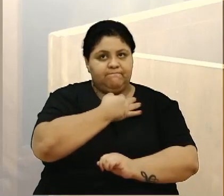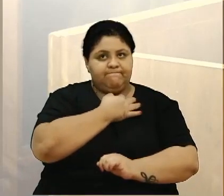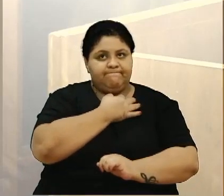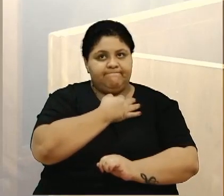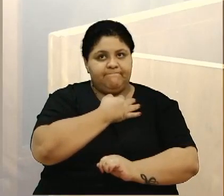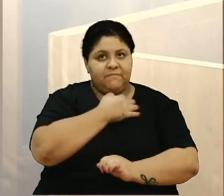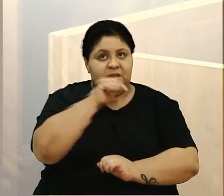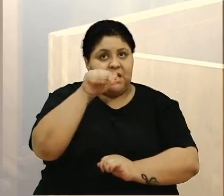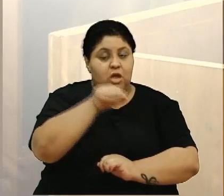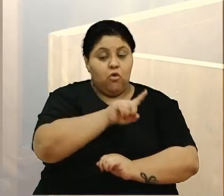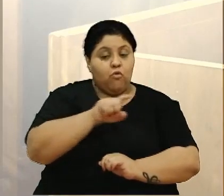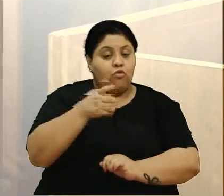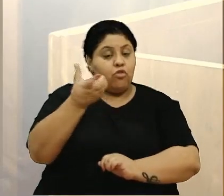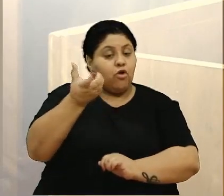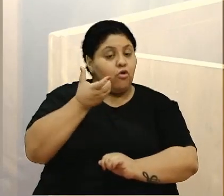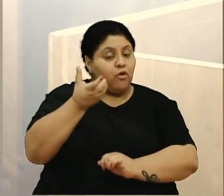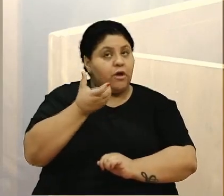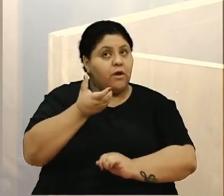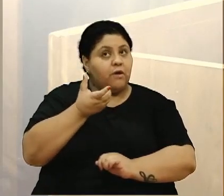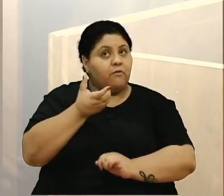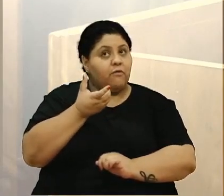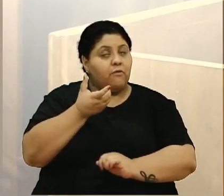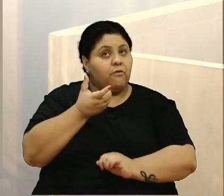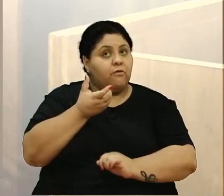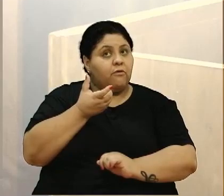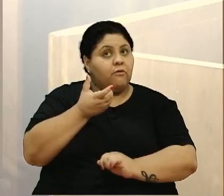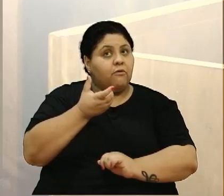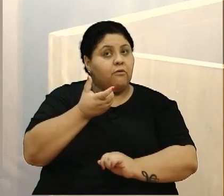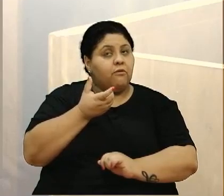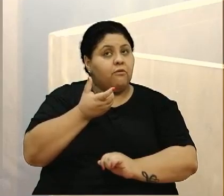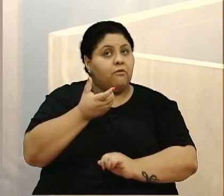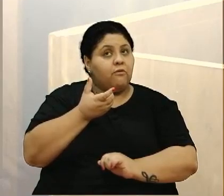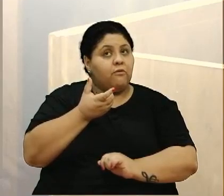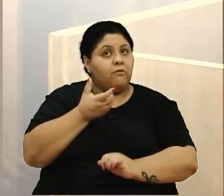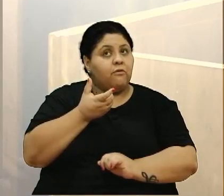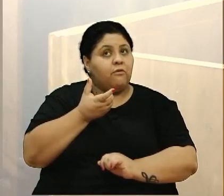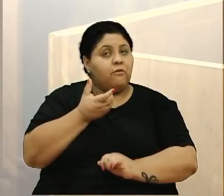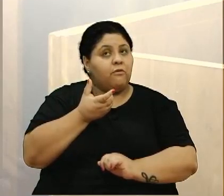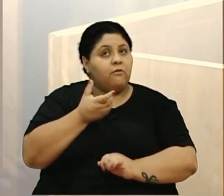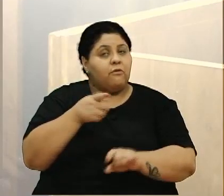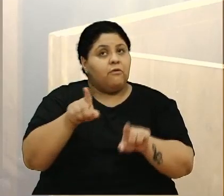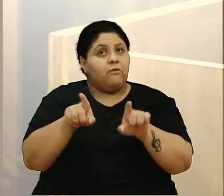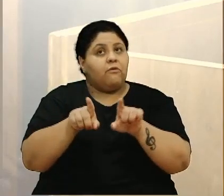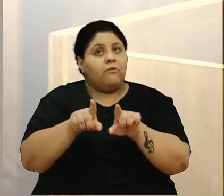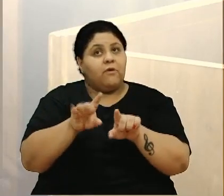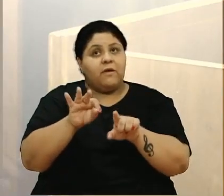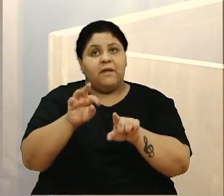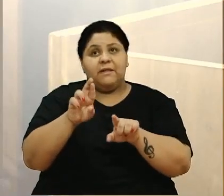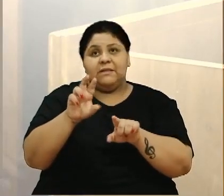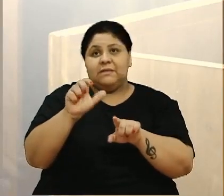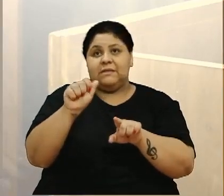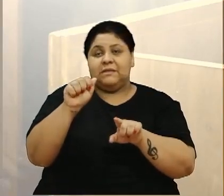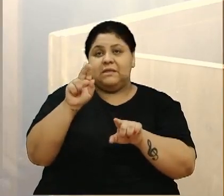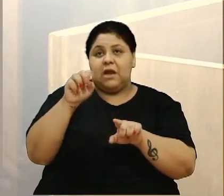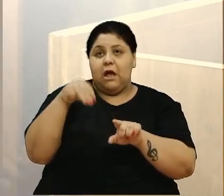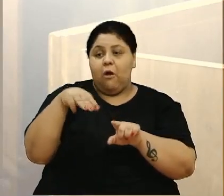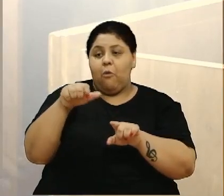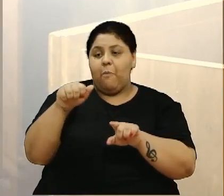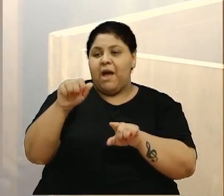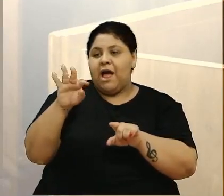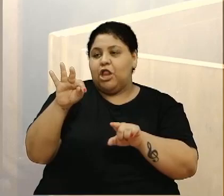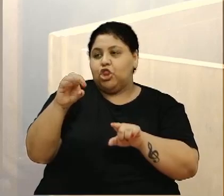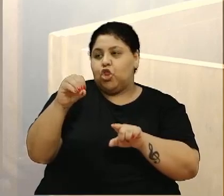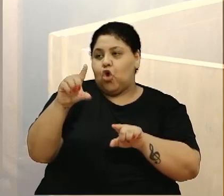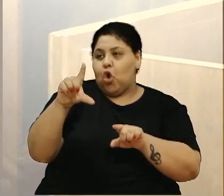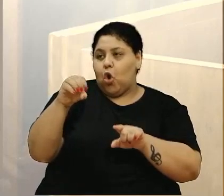eu não quero acertar, mas eu só estou falando que traumatologia e outros tipos de especialidades, a Serra Gaúcha, Caxias